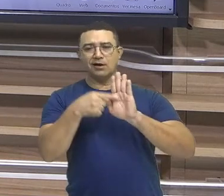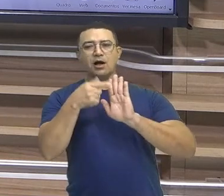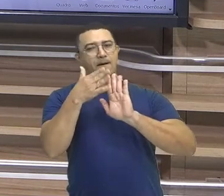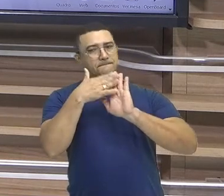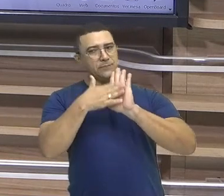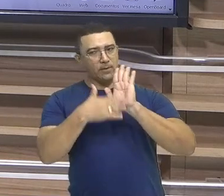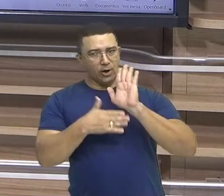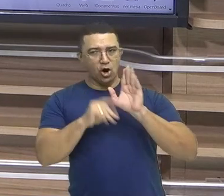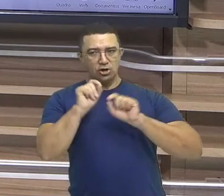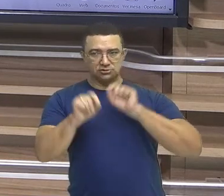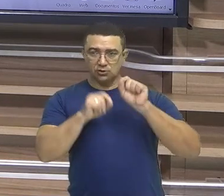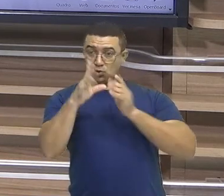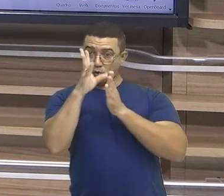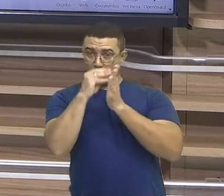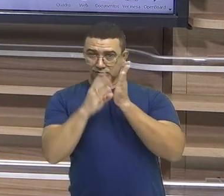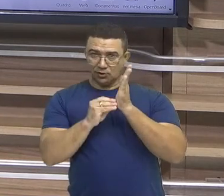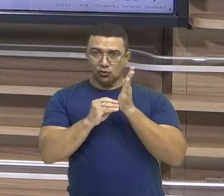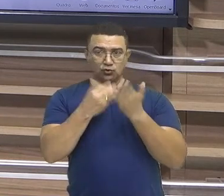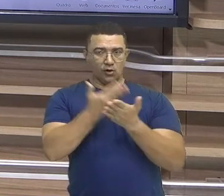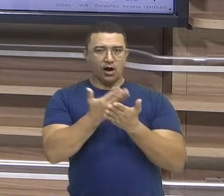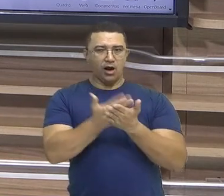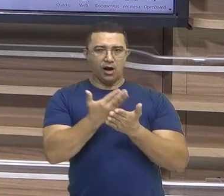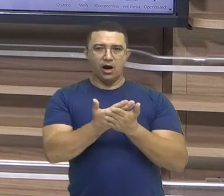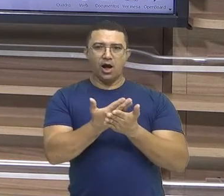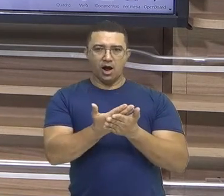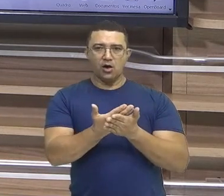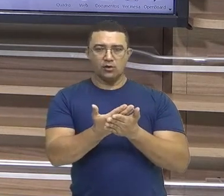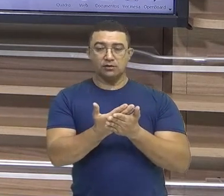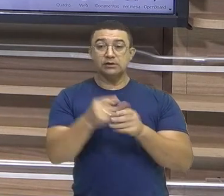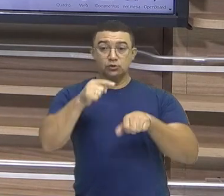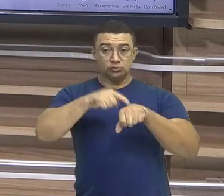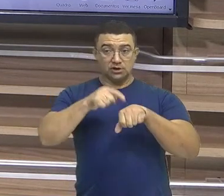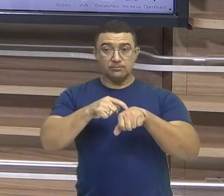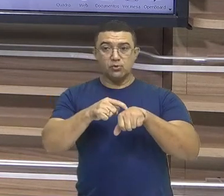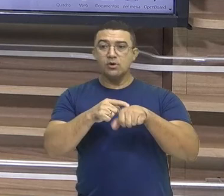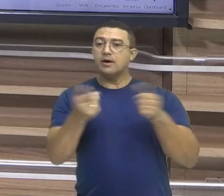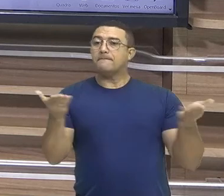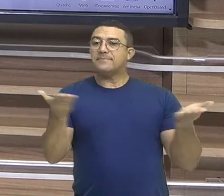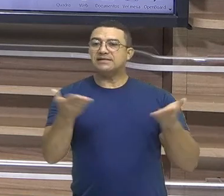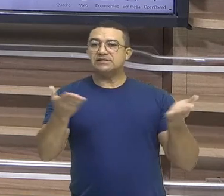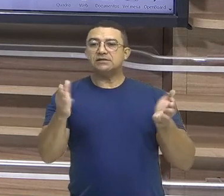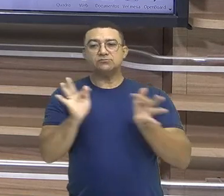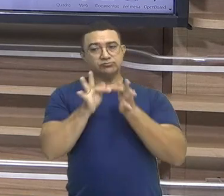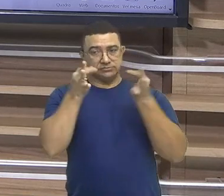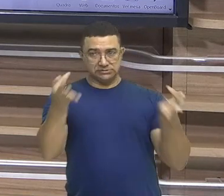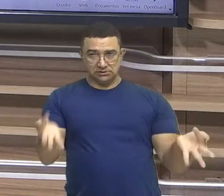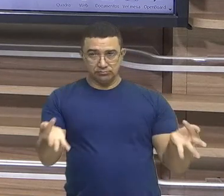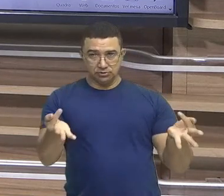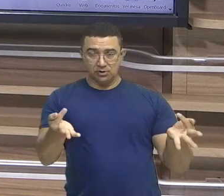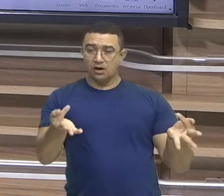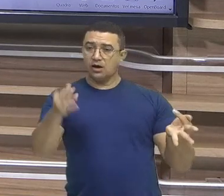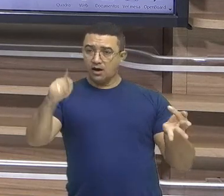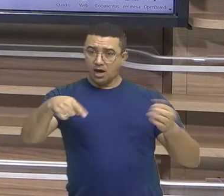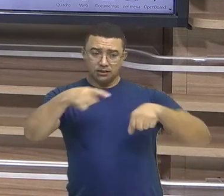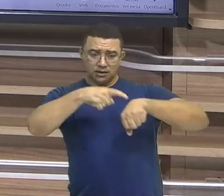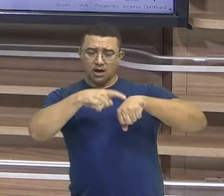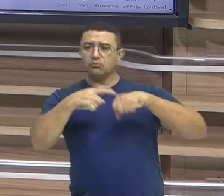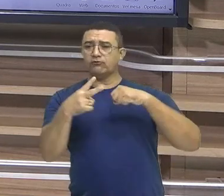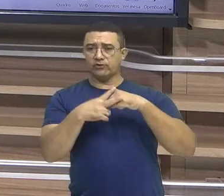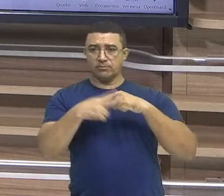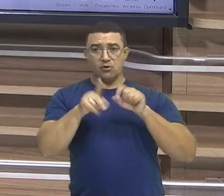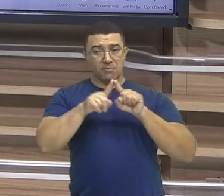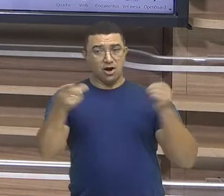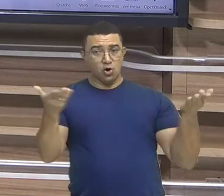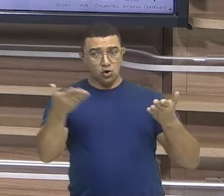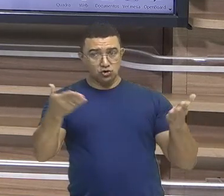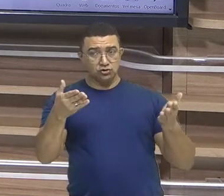relacionada com o conteúdo visto na aula, que foi o Simple Present, que é o tempo verbal, um tempo verbal, na verdade, só que hoje nós trabalhamos aí